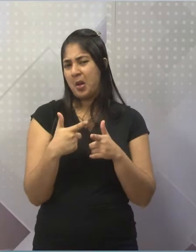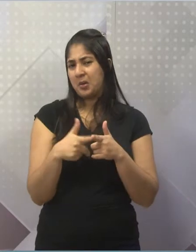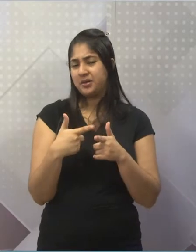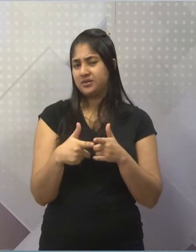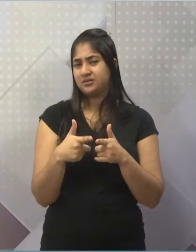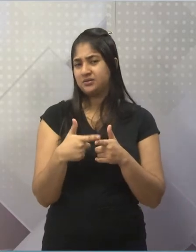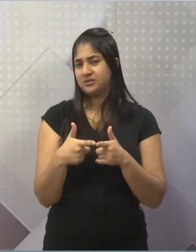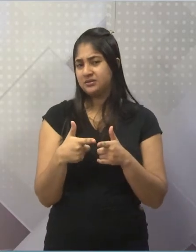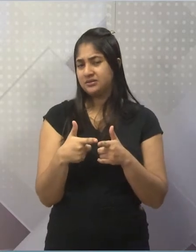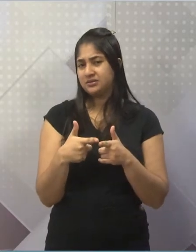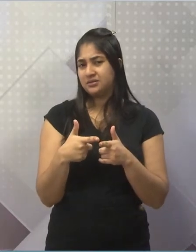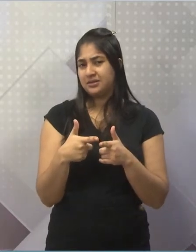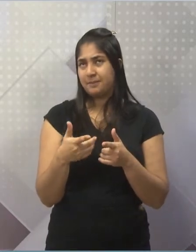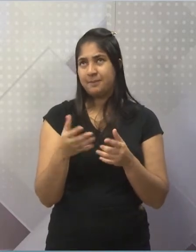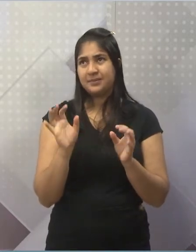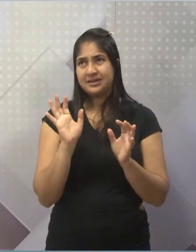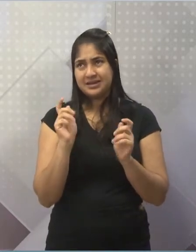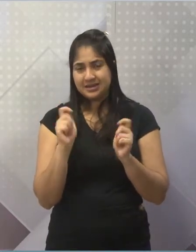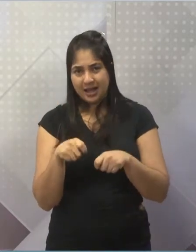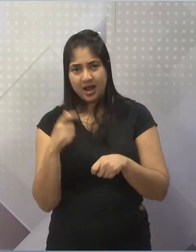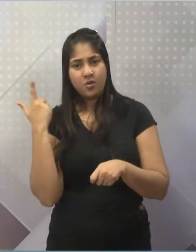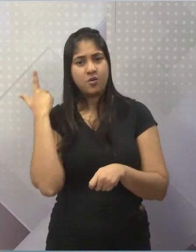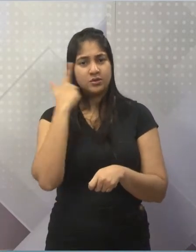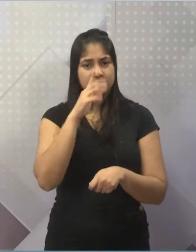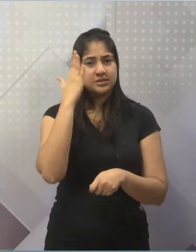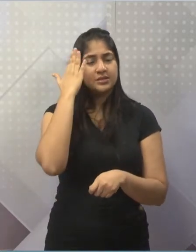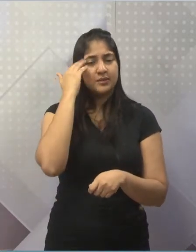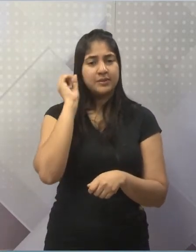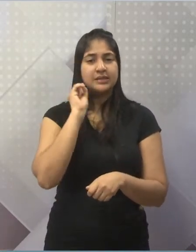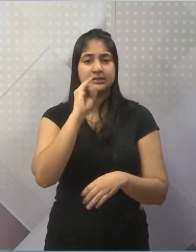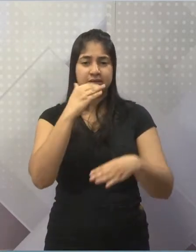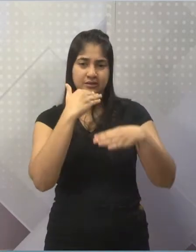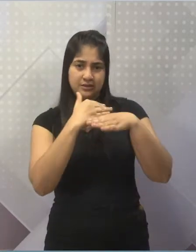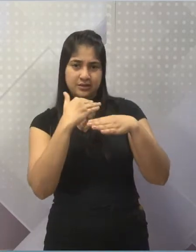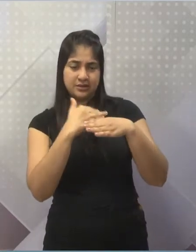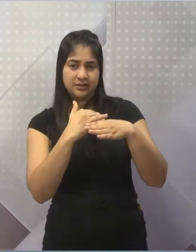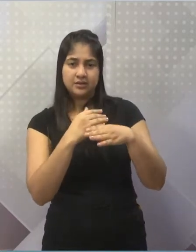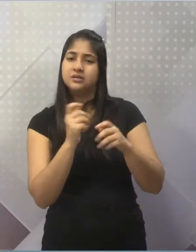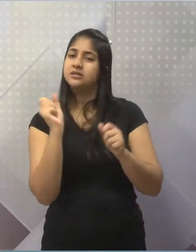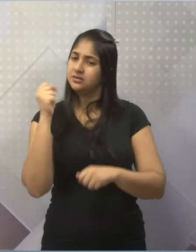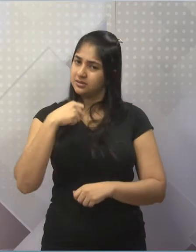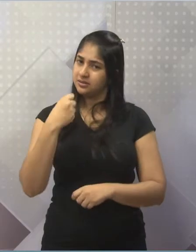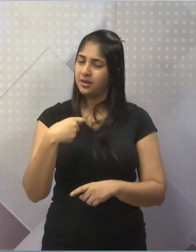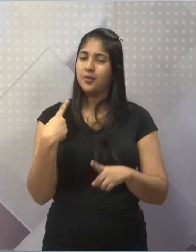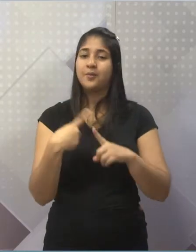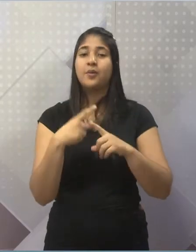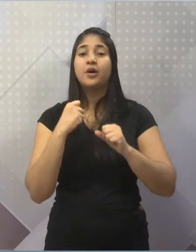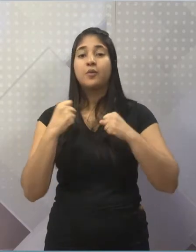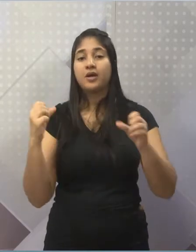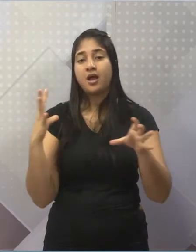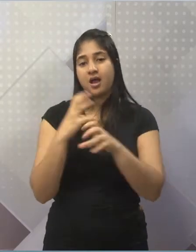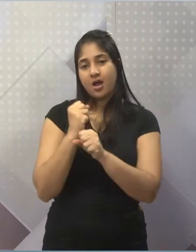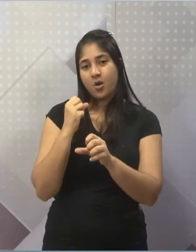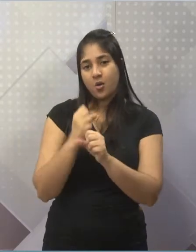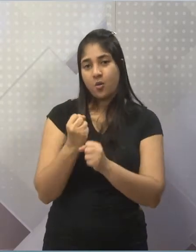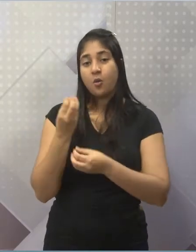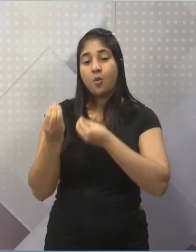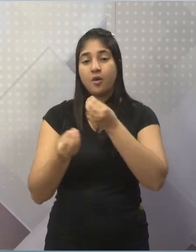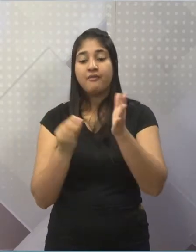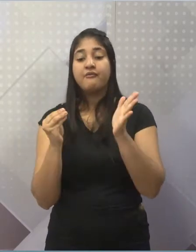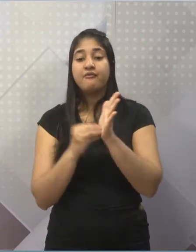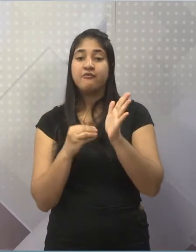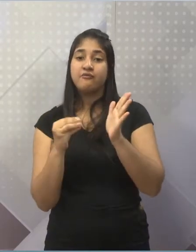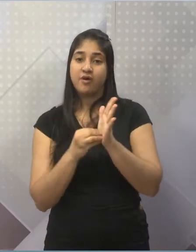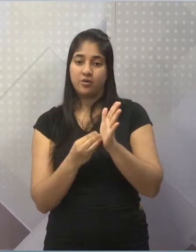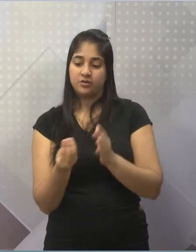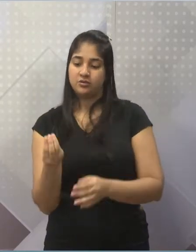nisso? Eu tenho como saber se eles são proporcionais? Tenho, porque eu posso calcular justamente a medida que está